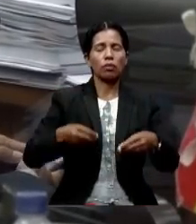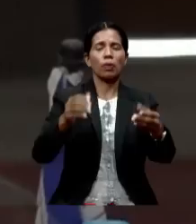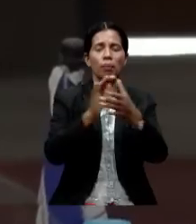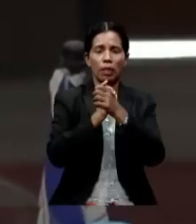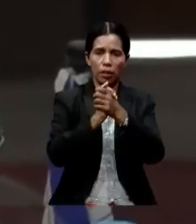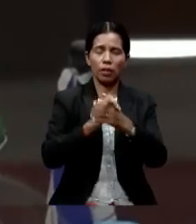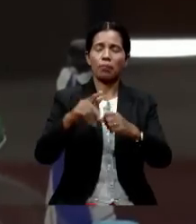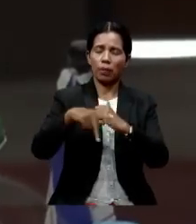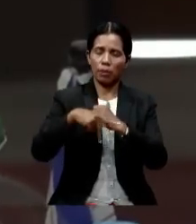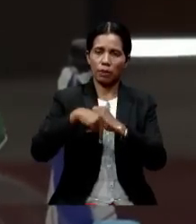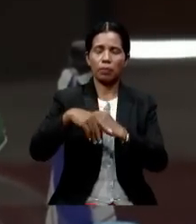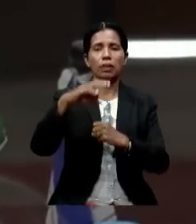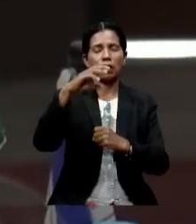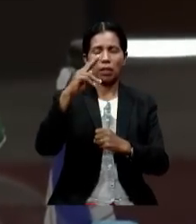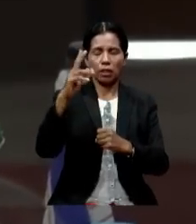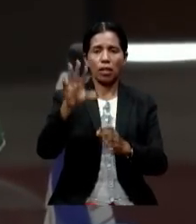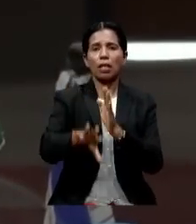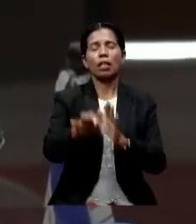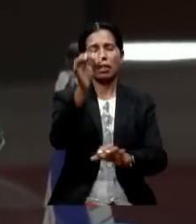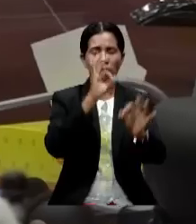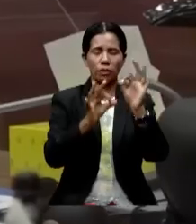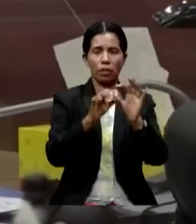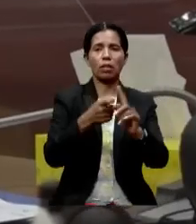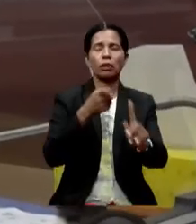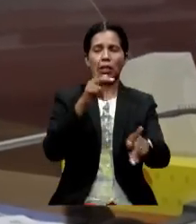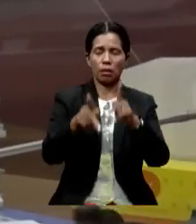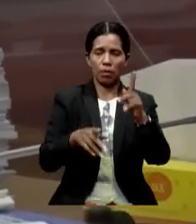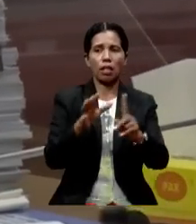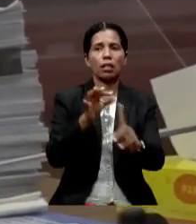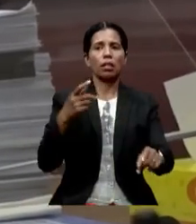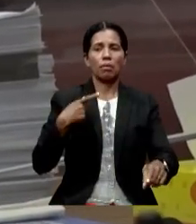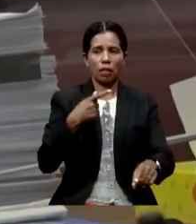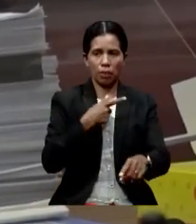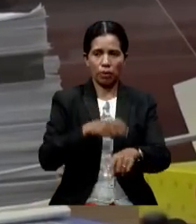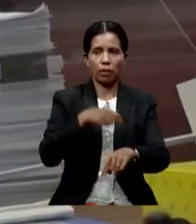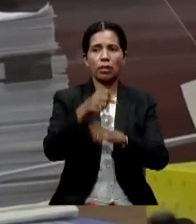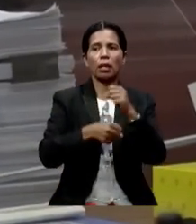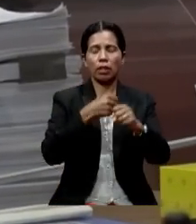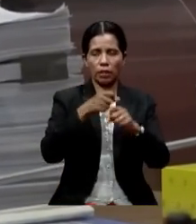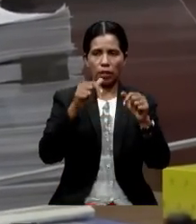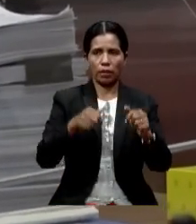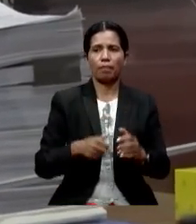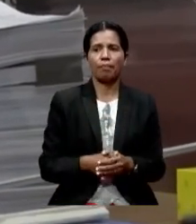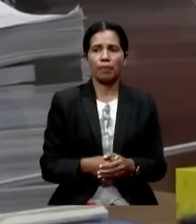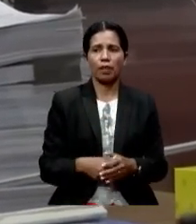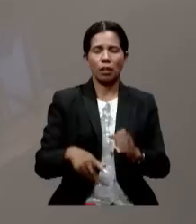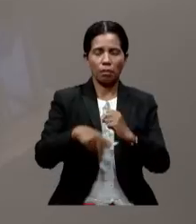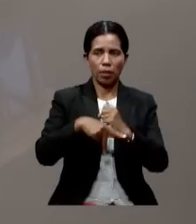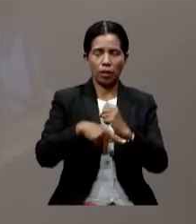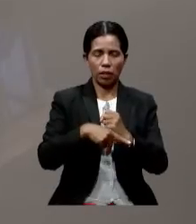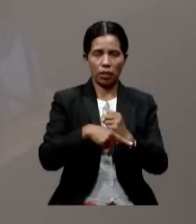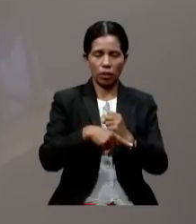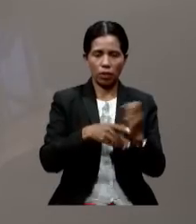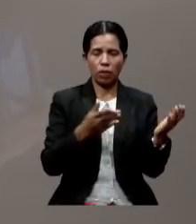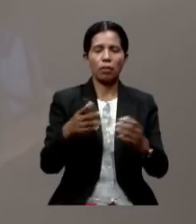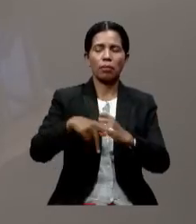partido CNRT, tamba retan confiança a maioria russi-povo e eleição parlamentar de Inanê. Bancada Fretilin e a Naren, congratula